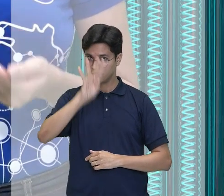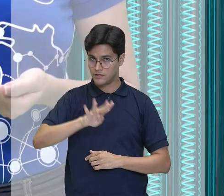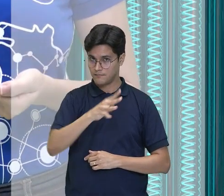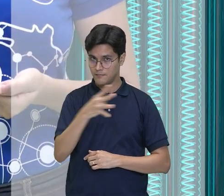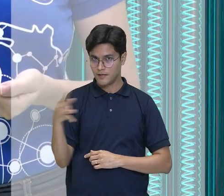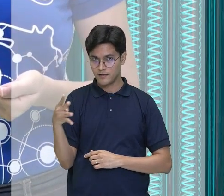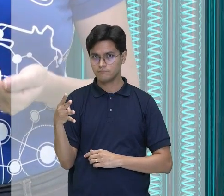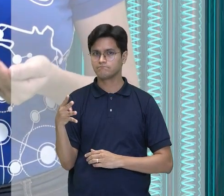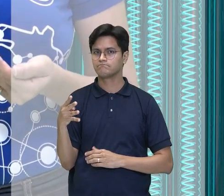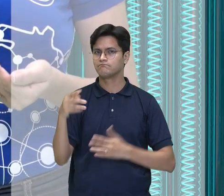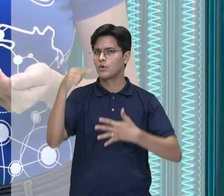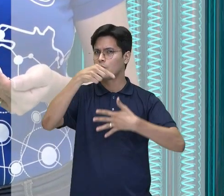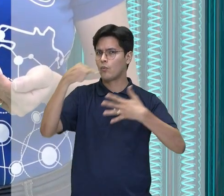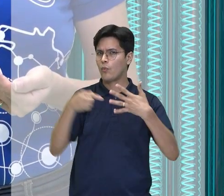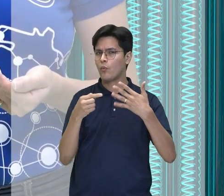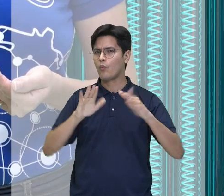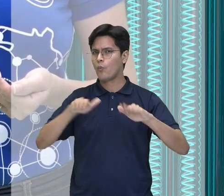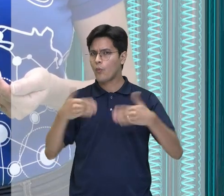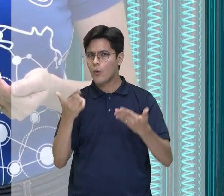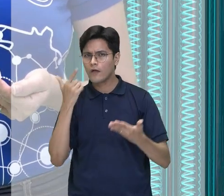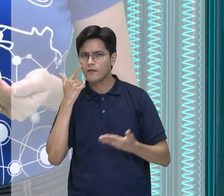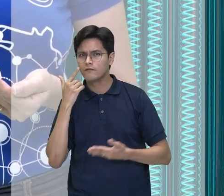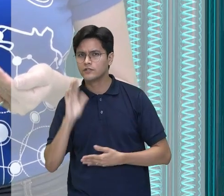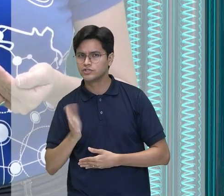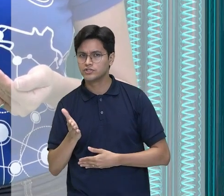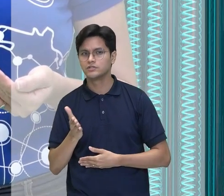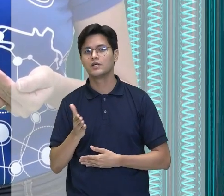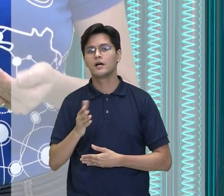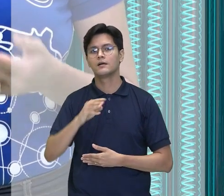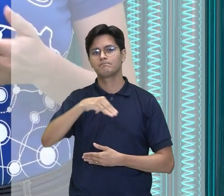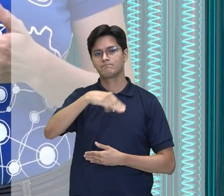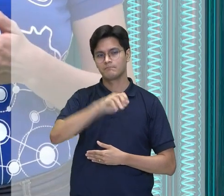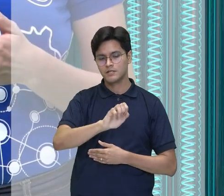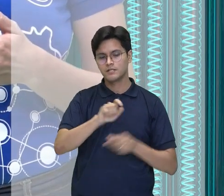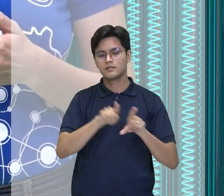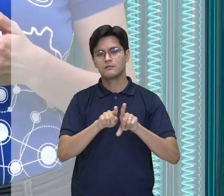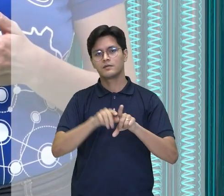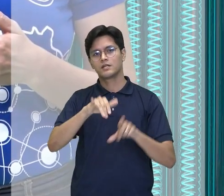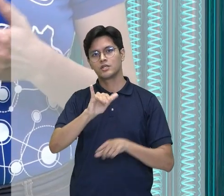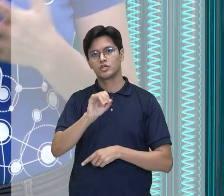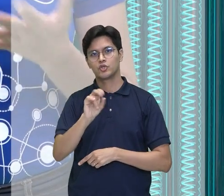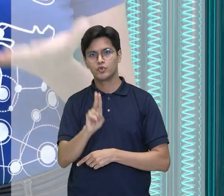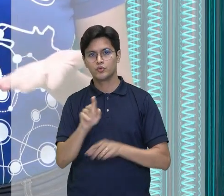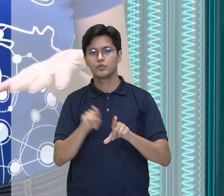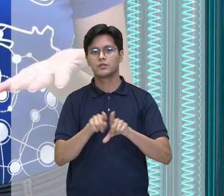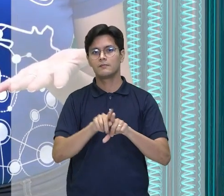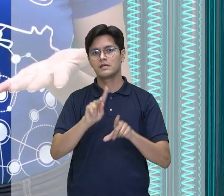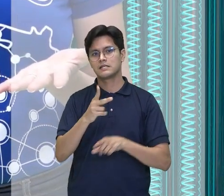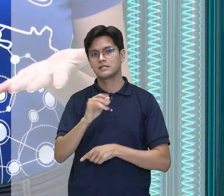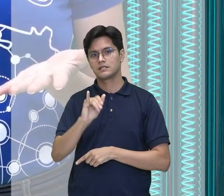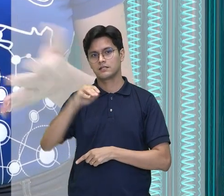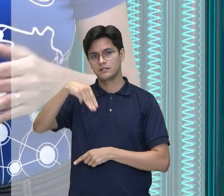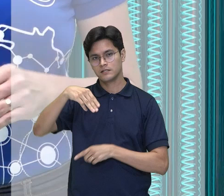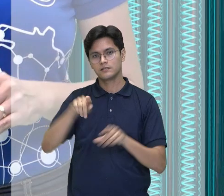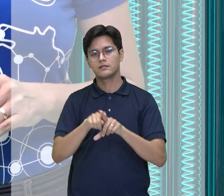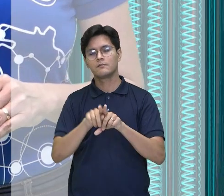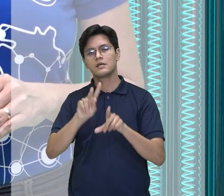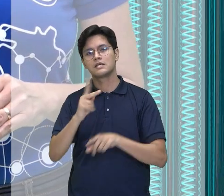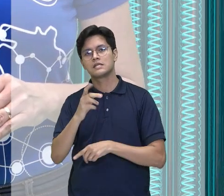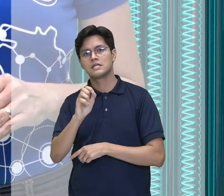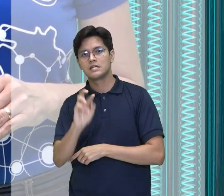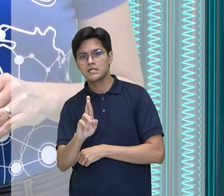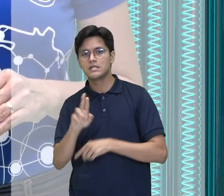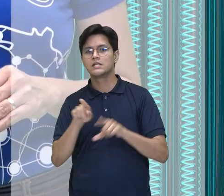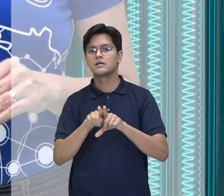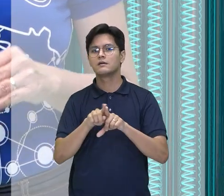vimos? Nós vimos o me, you, him, her e o it. Vamos ver aqui nossa frase.